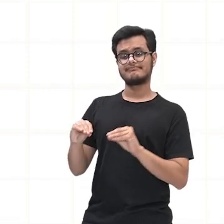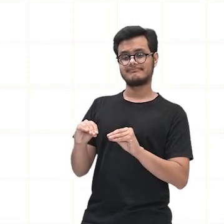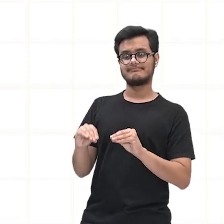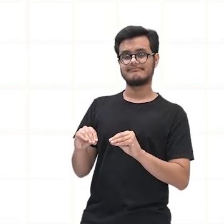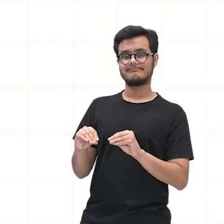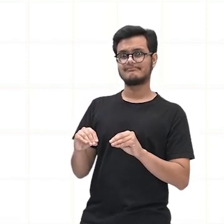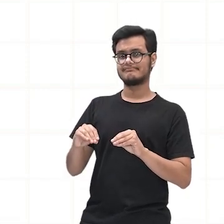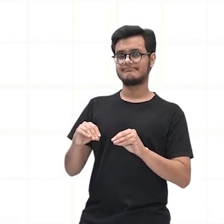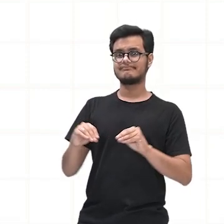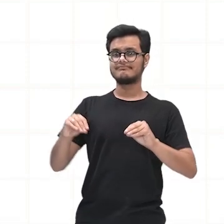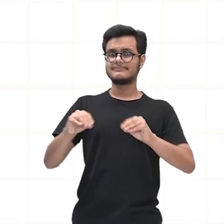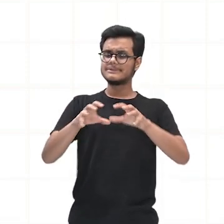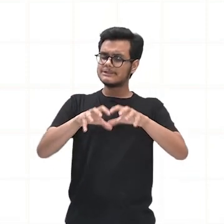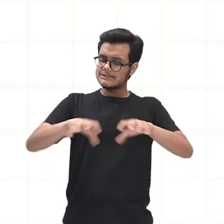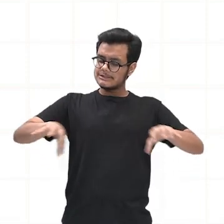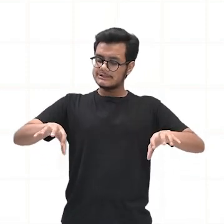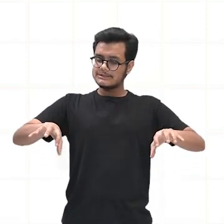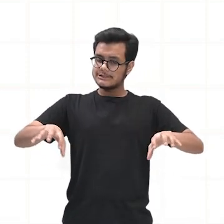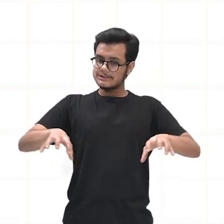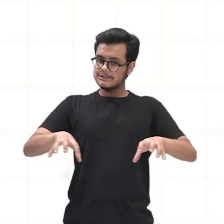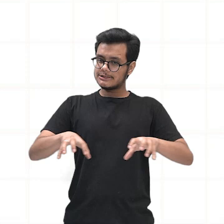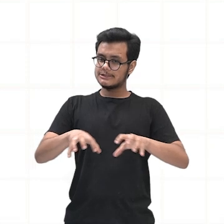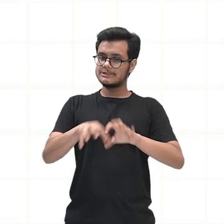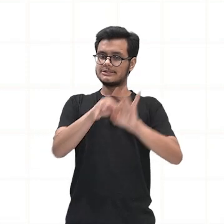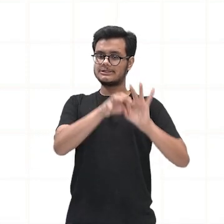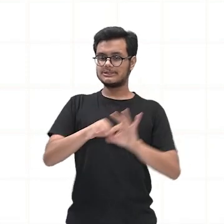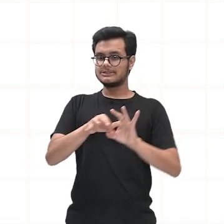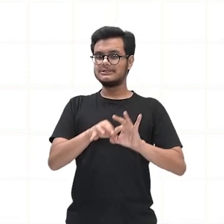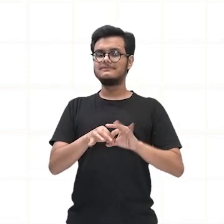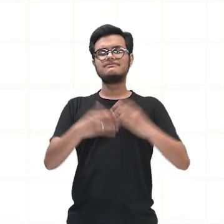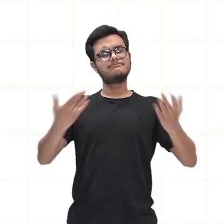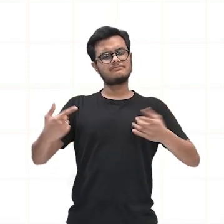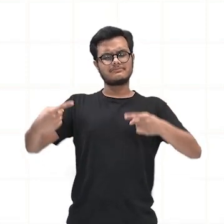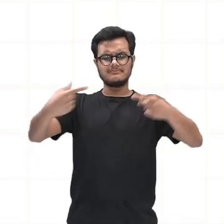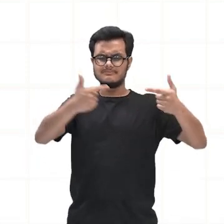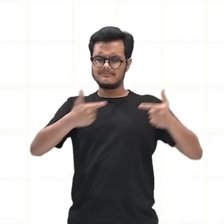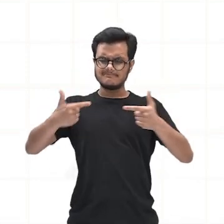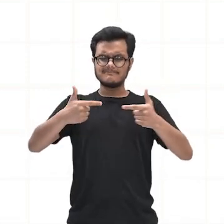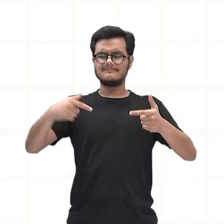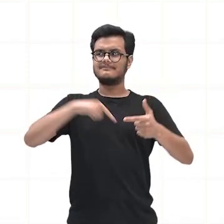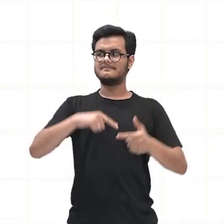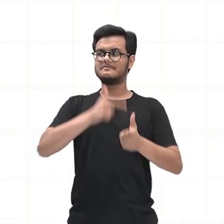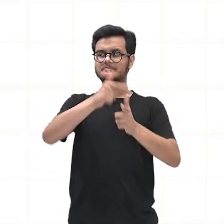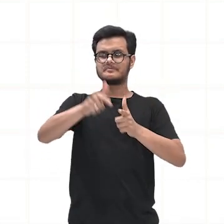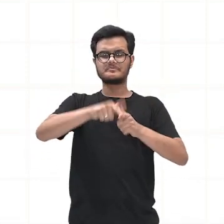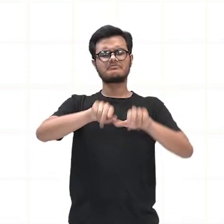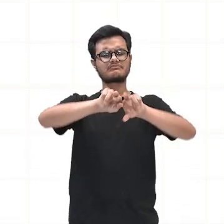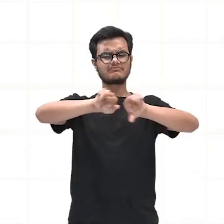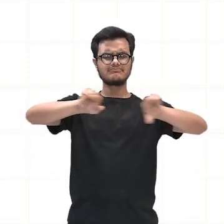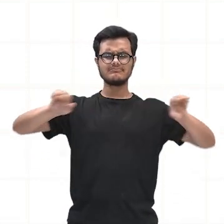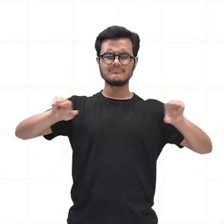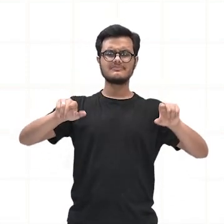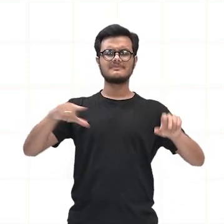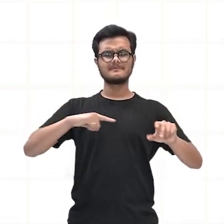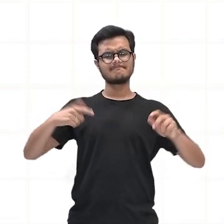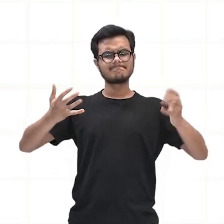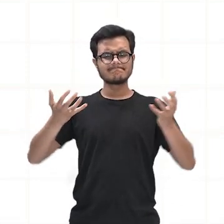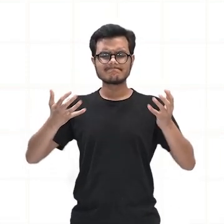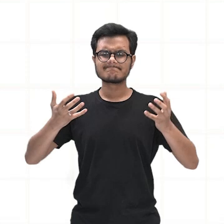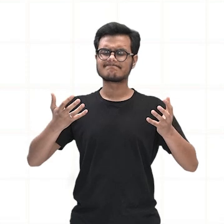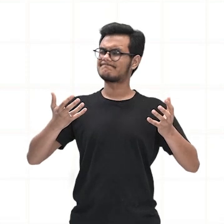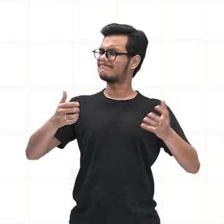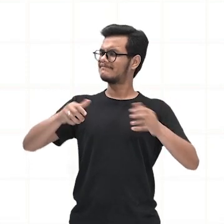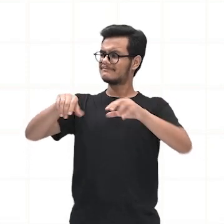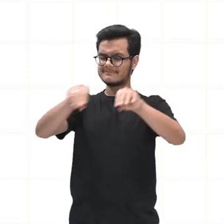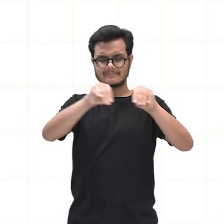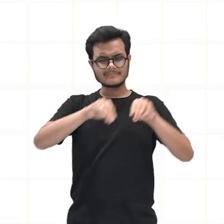Império Romano. E ele iria promover aí vários conflitos para conquistar, buscar aí reconquistar as